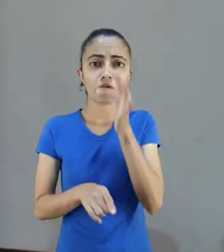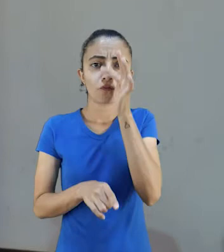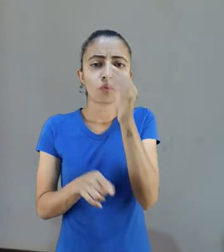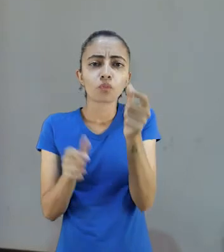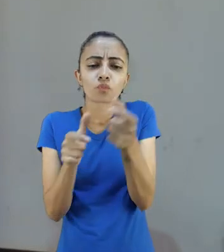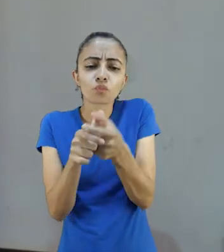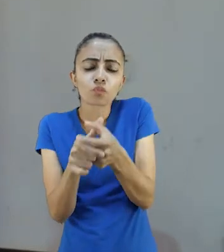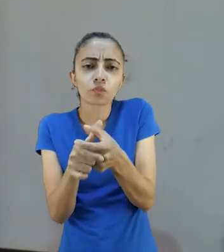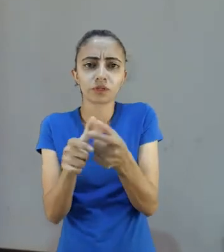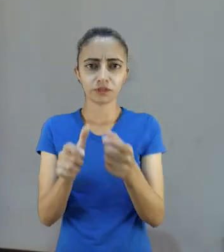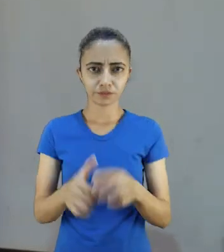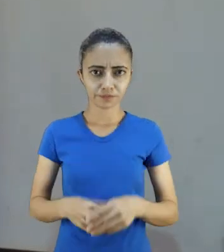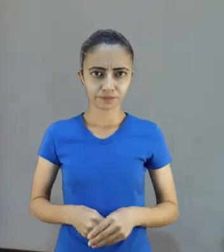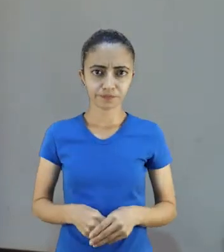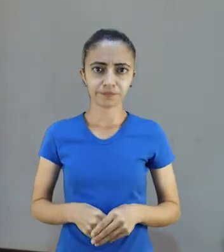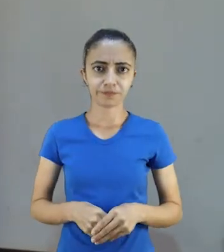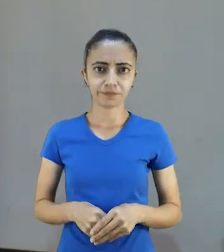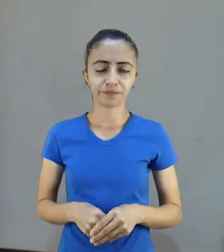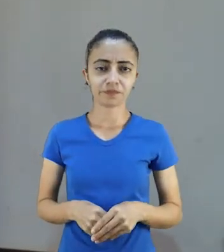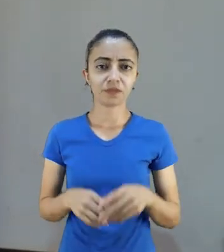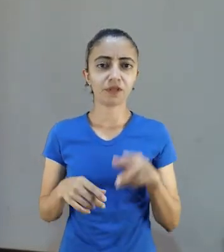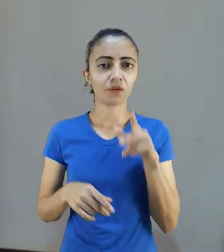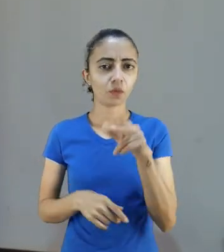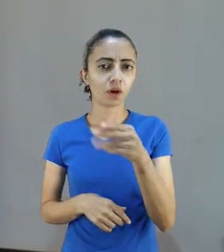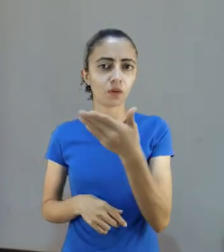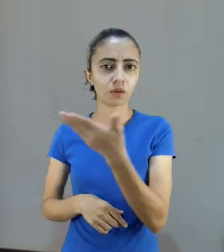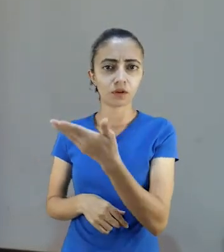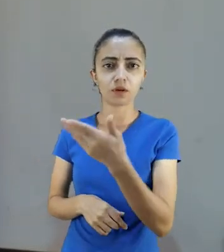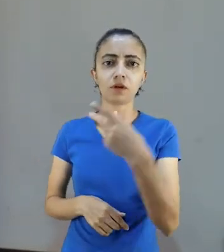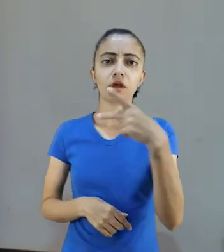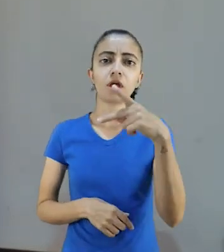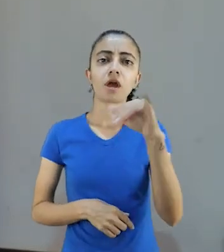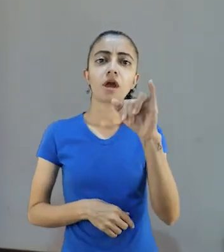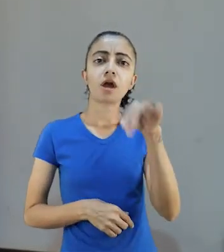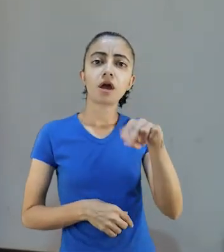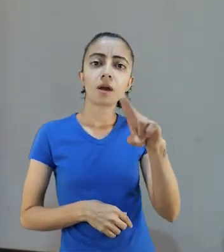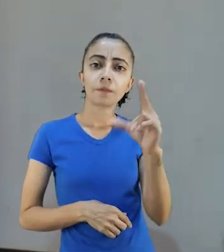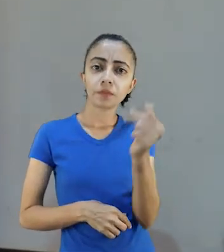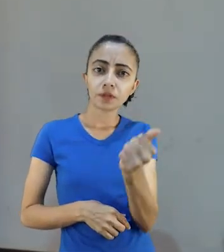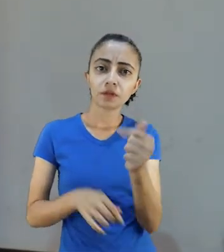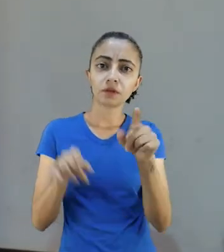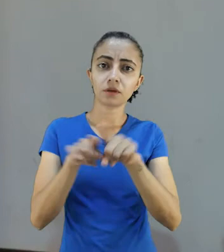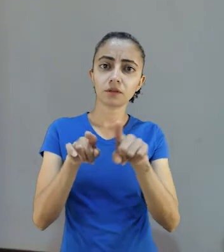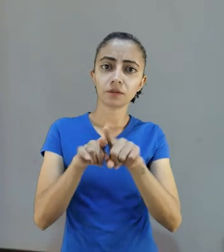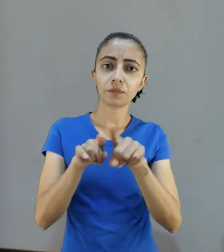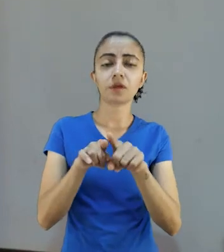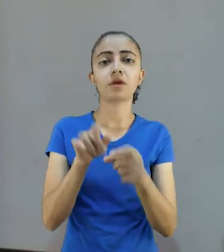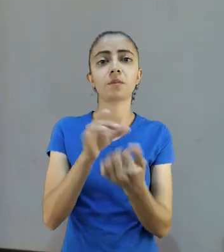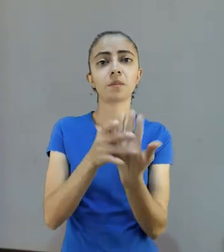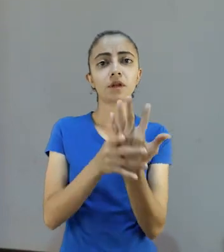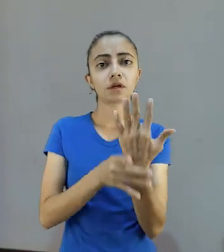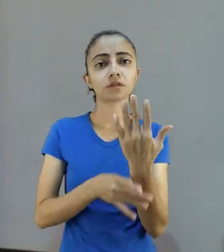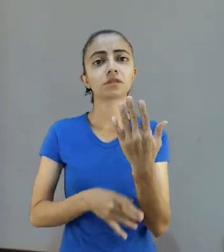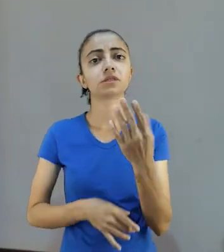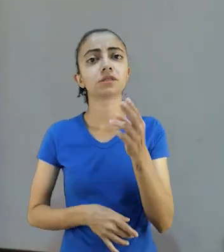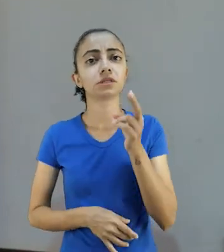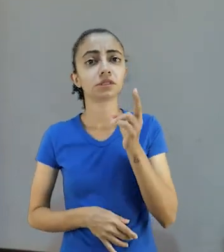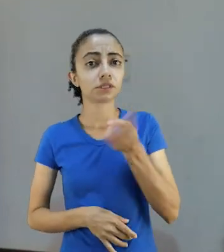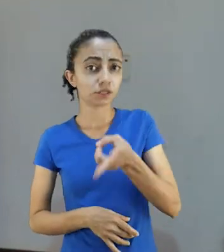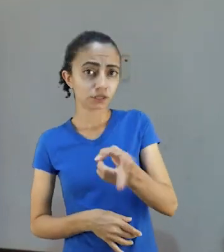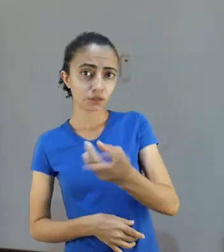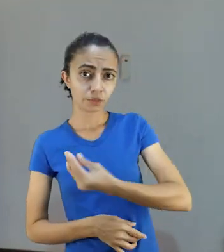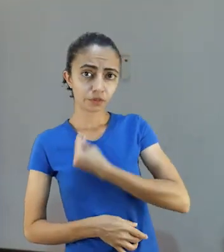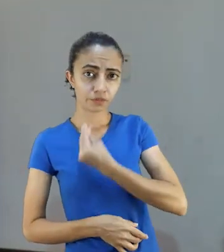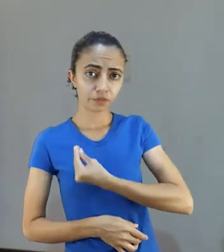é a pinha e a Sempre Viva, só. E o laço que eu vou colocar aqui, que é a palha, né? A palha da costa.